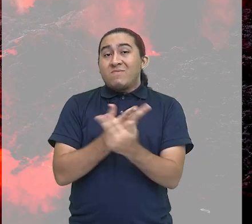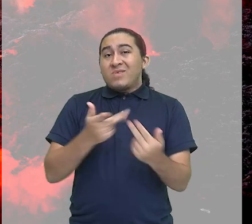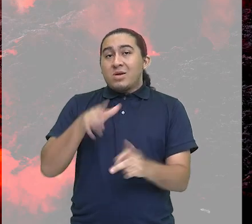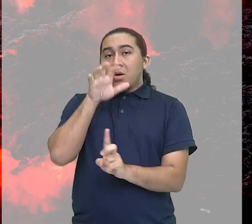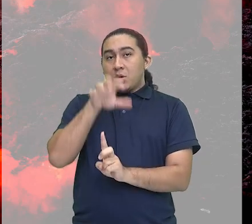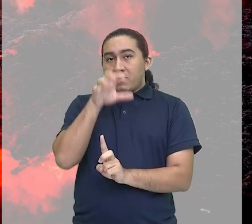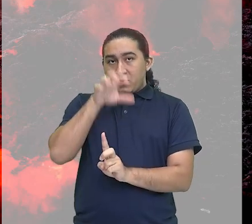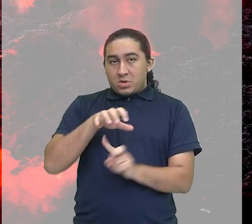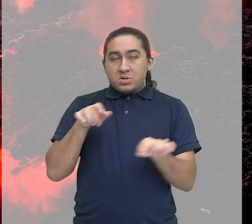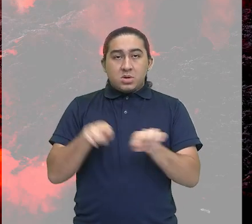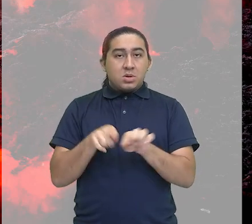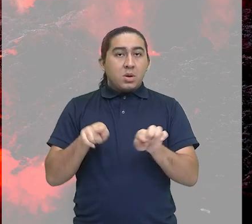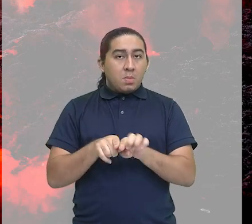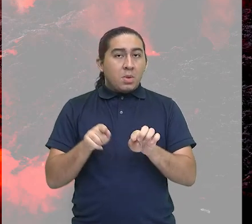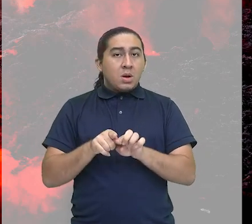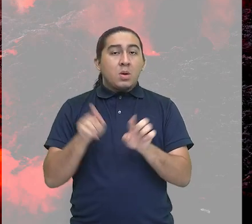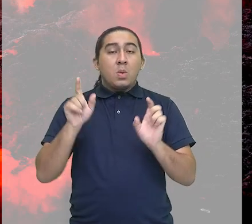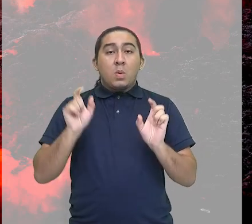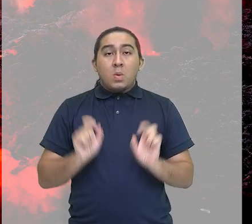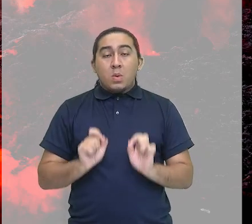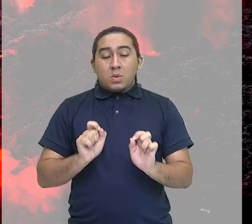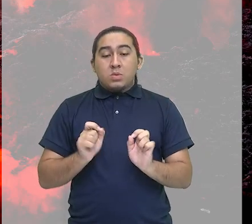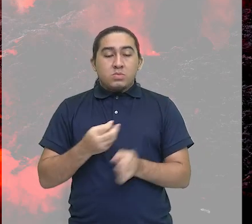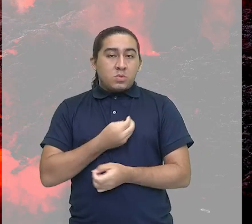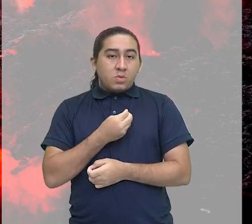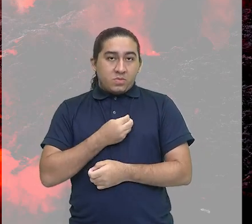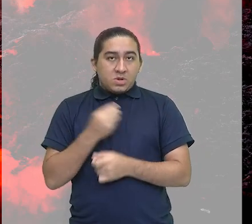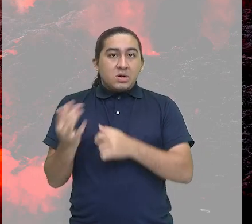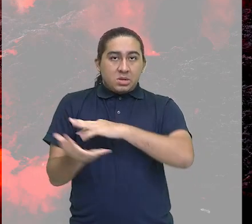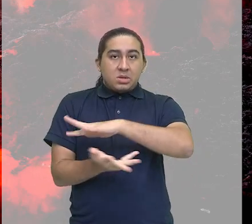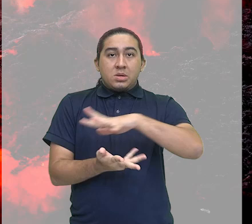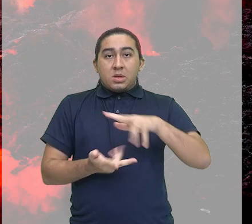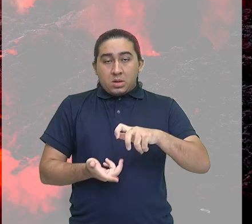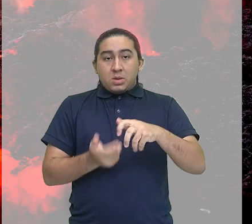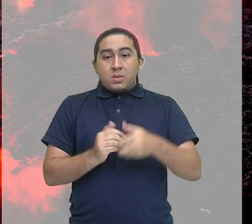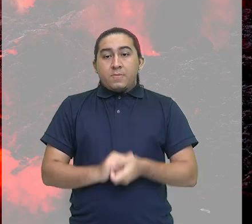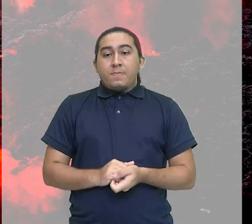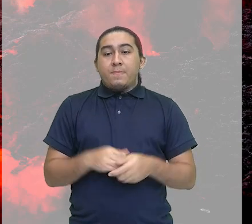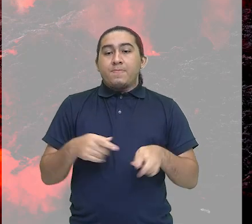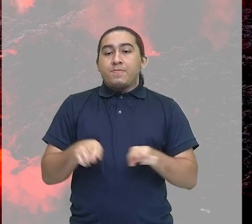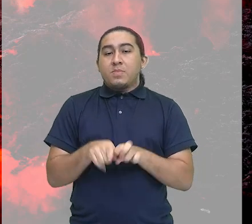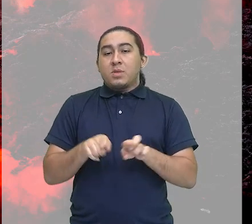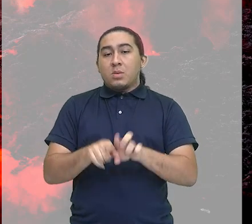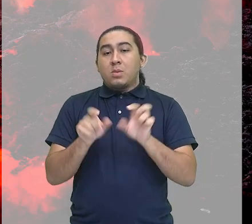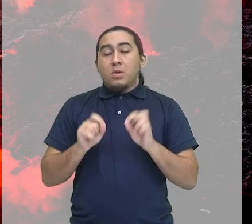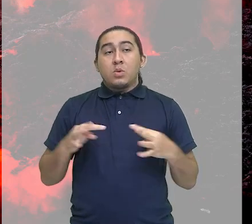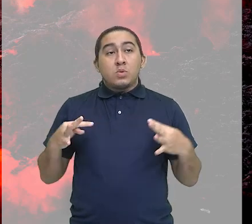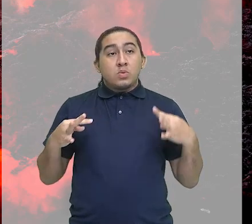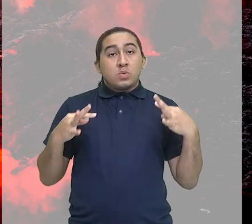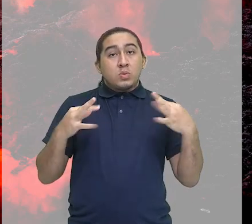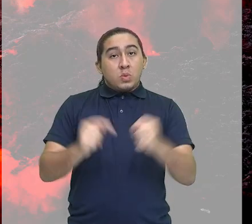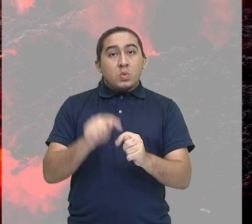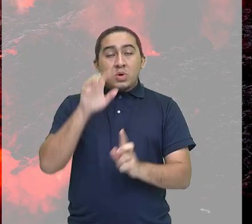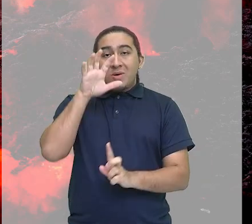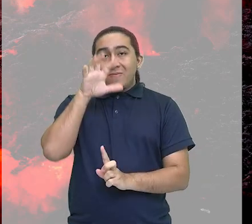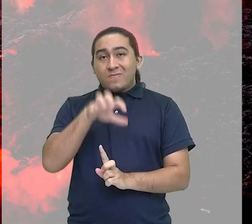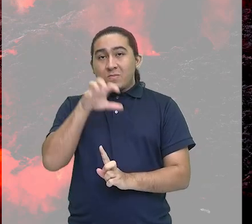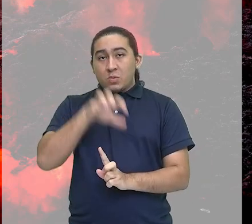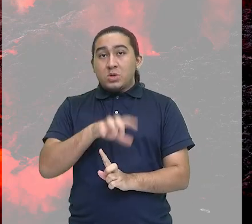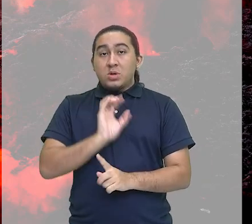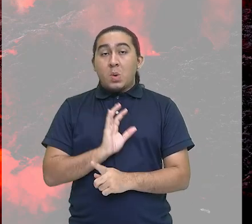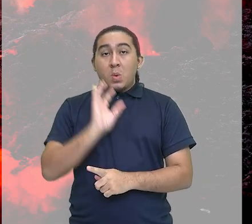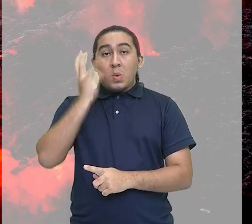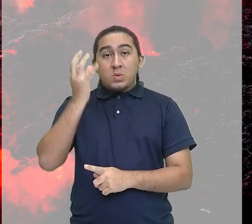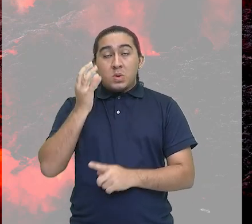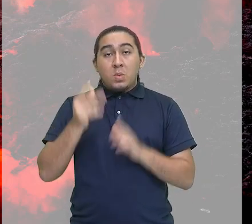gases e meteoros na vida da Terra, e também todos os impactos que